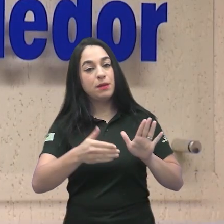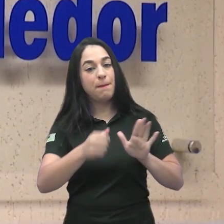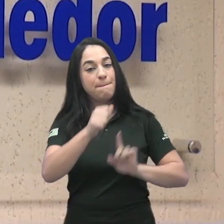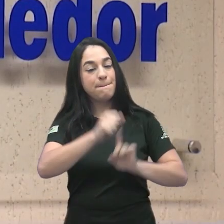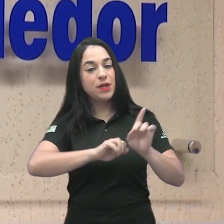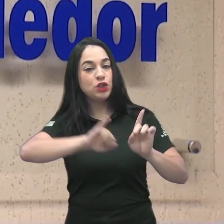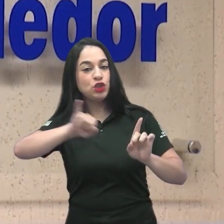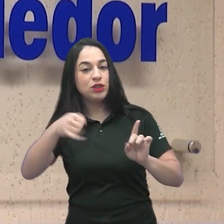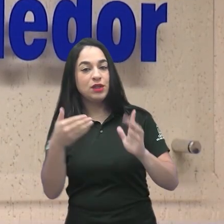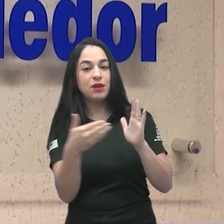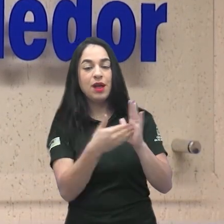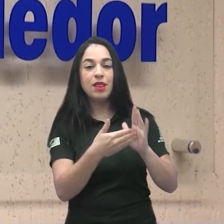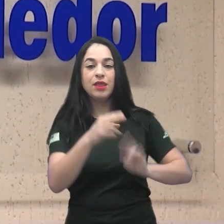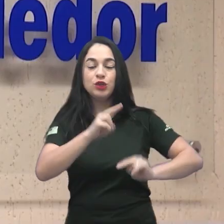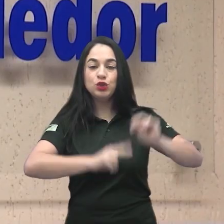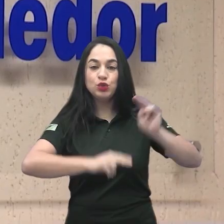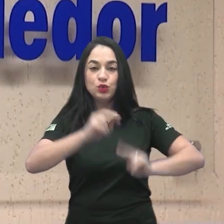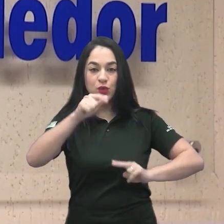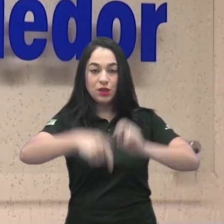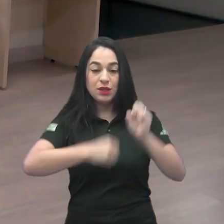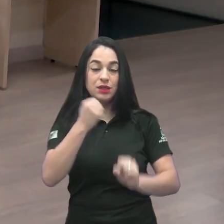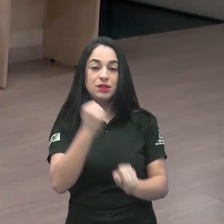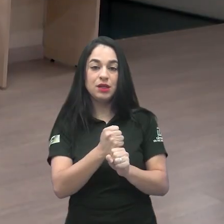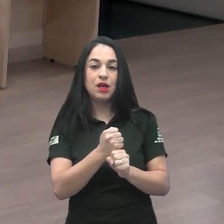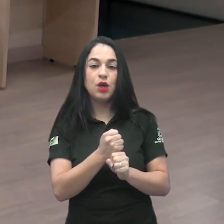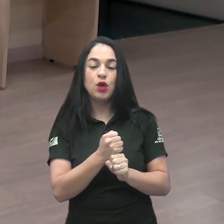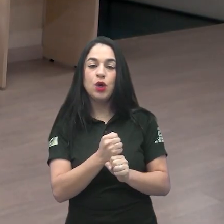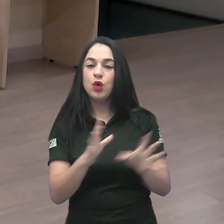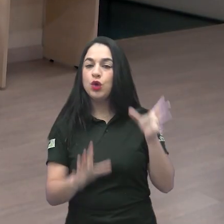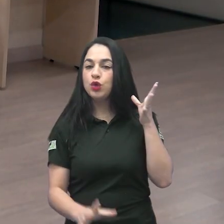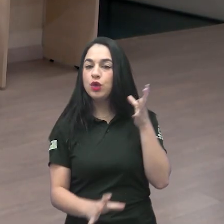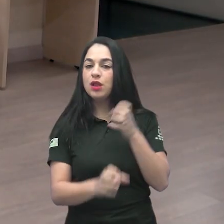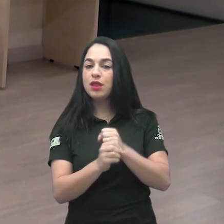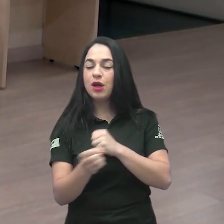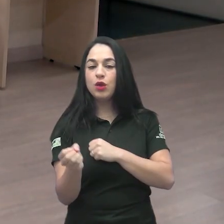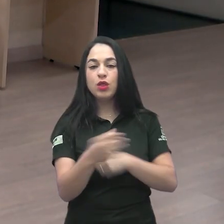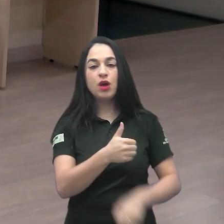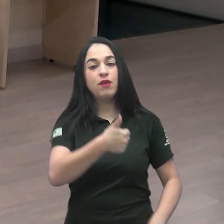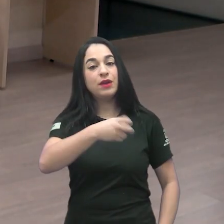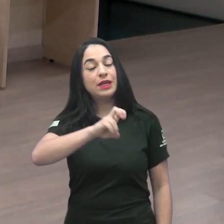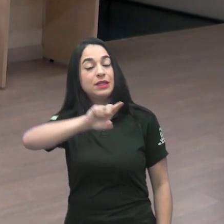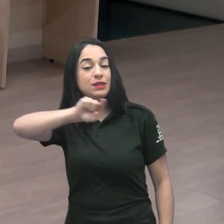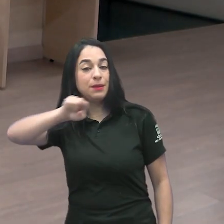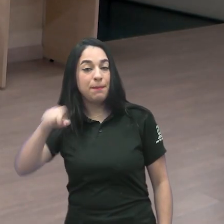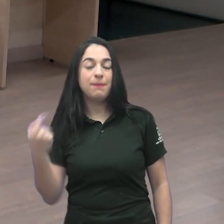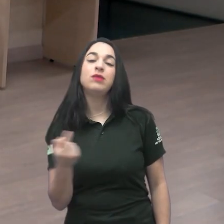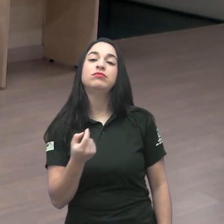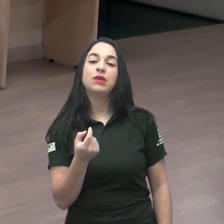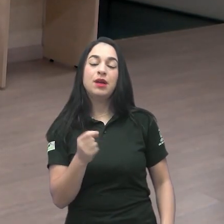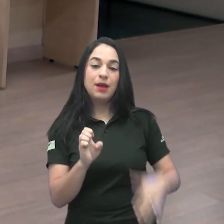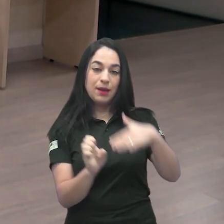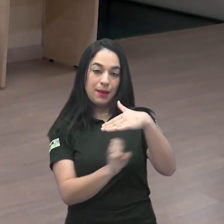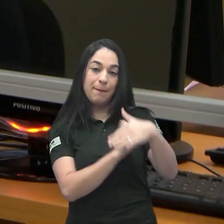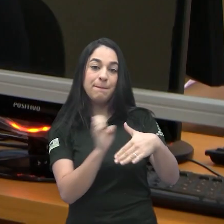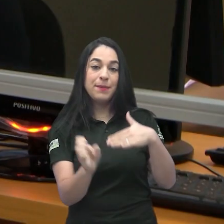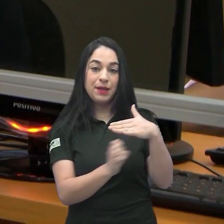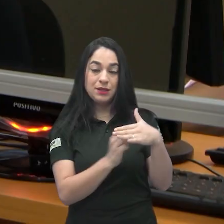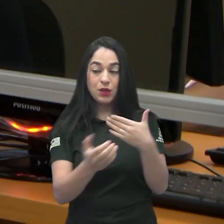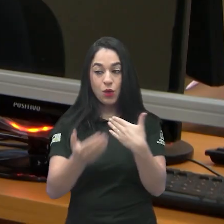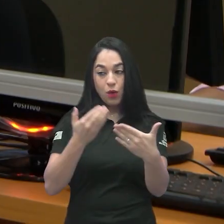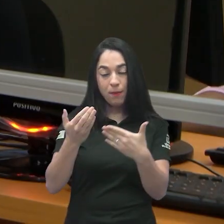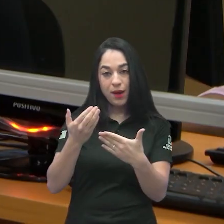Empreendedor mostram que só no primeiro semestre deste ano, a cidade registrou a criação de 15 mil novos CNPJs, o